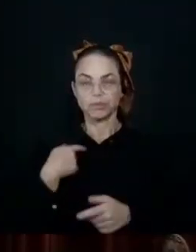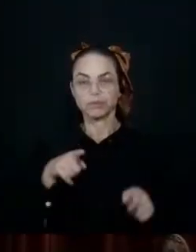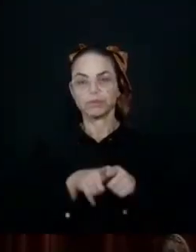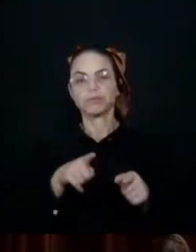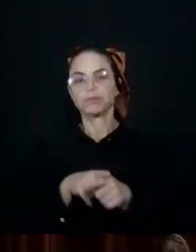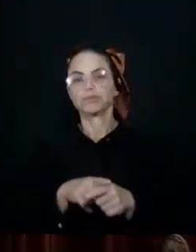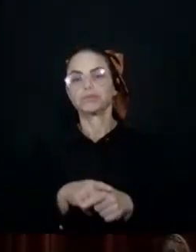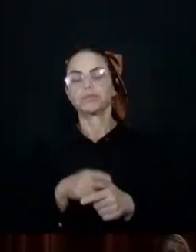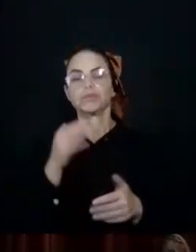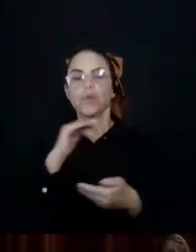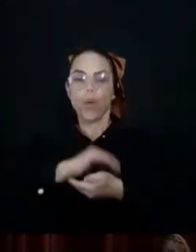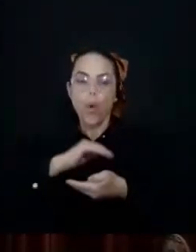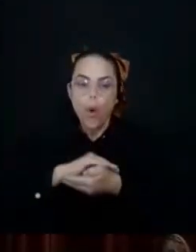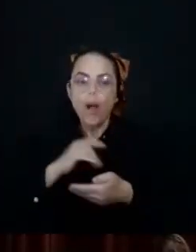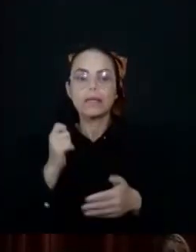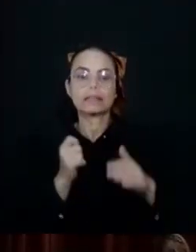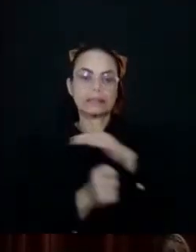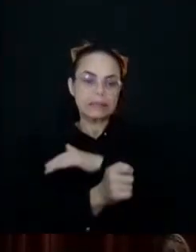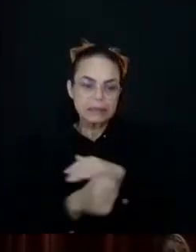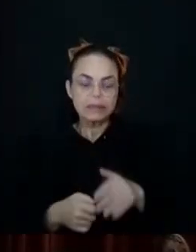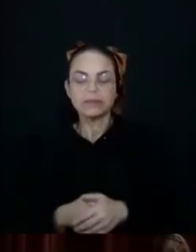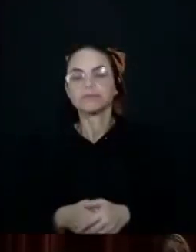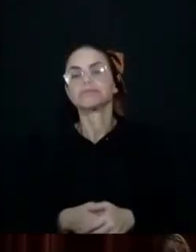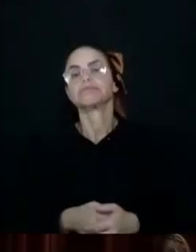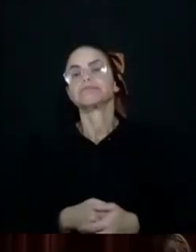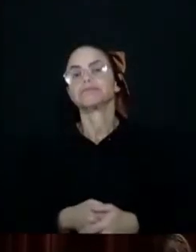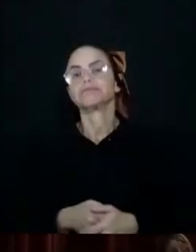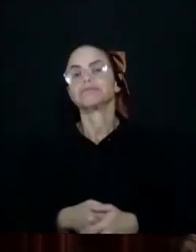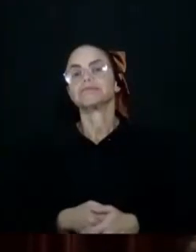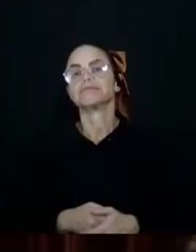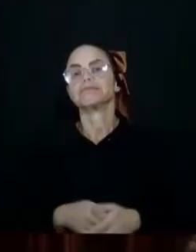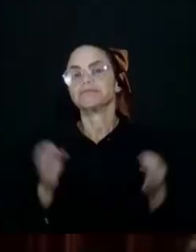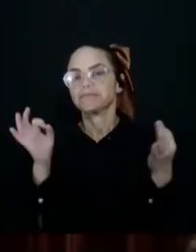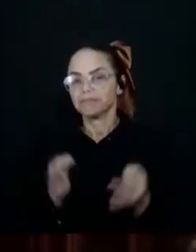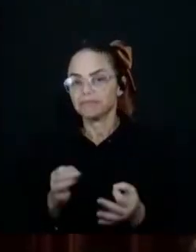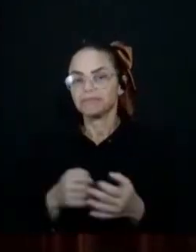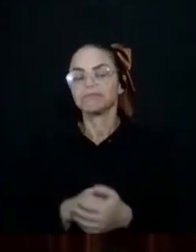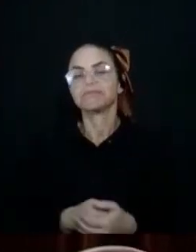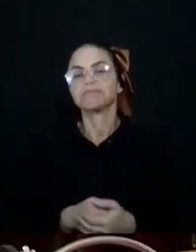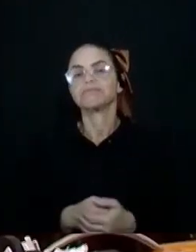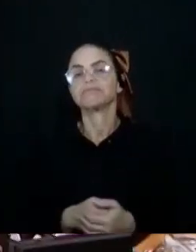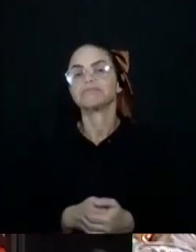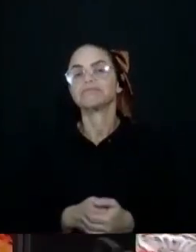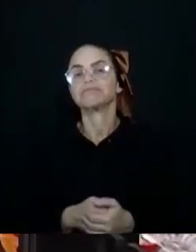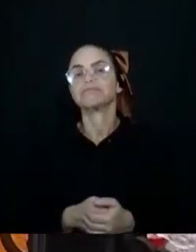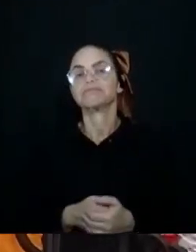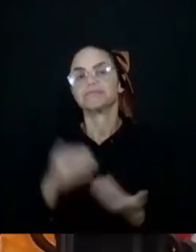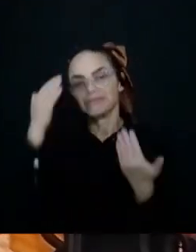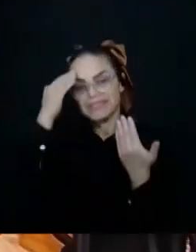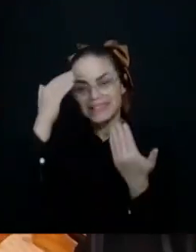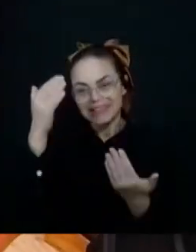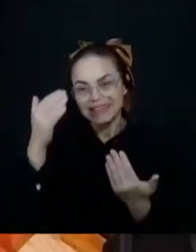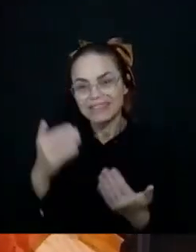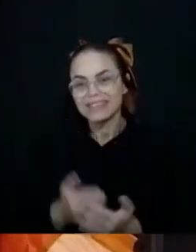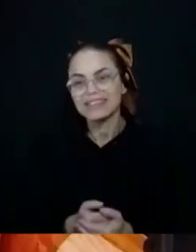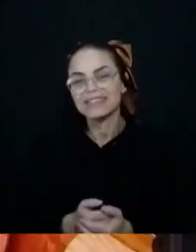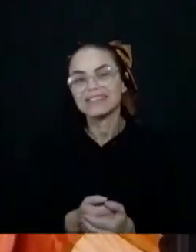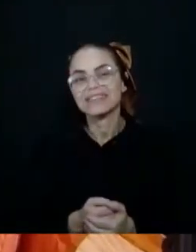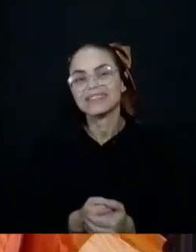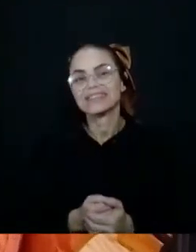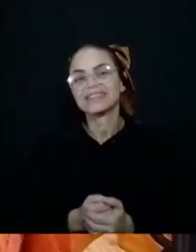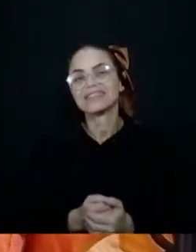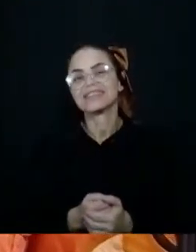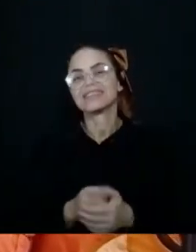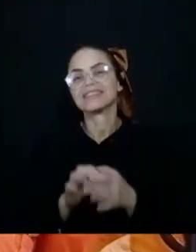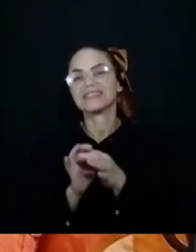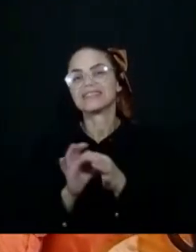ou investir em alguma coisa. Tá certo. Tá certo, então, Fabiana. Muito obrigado. Obrigado pela disponibilidade de